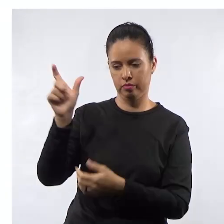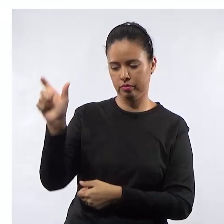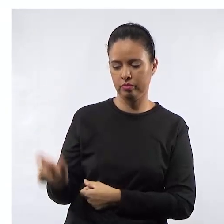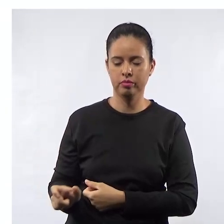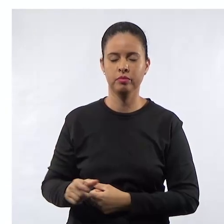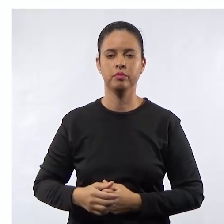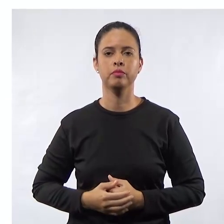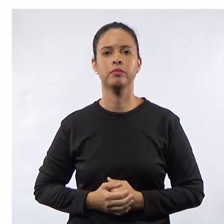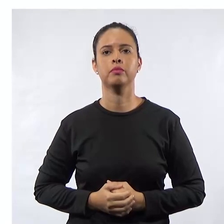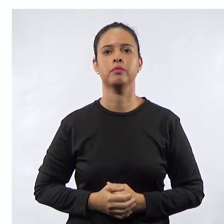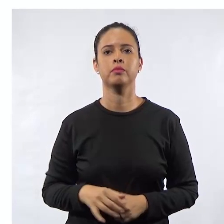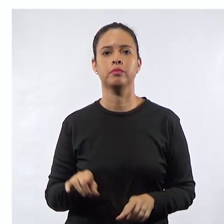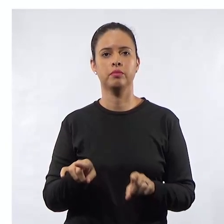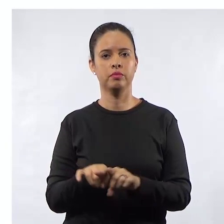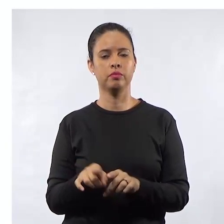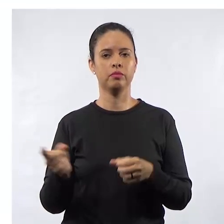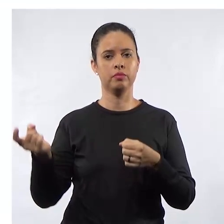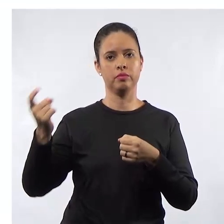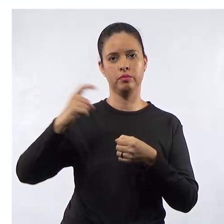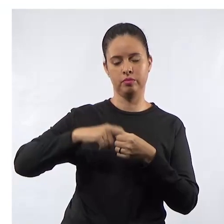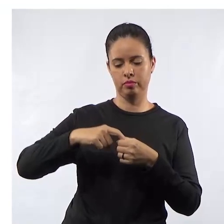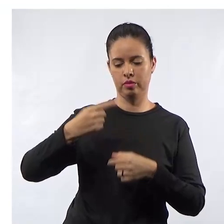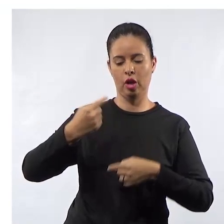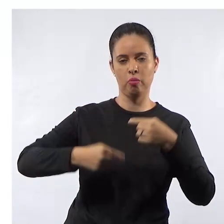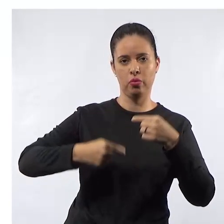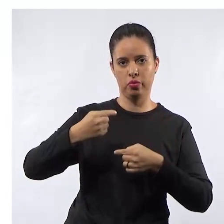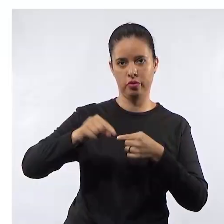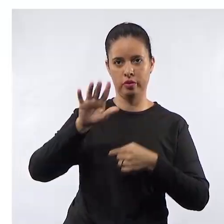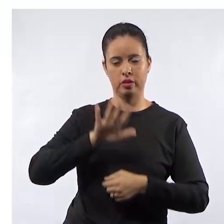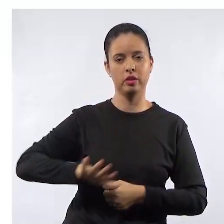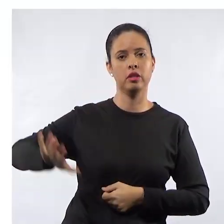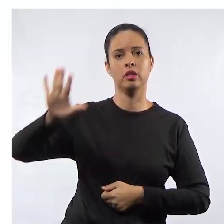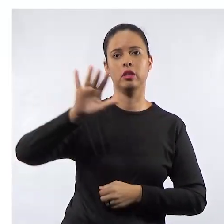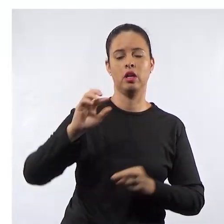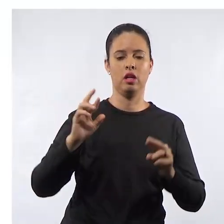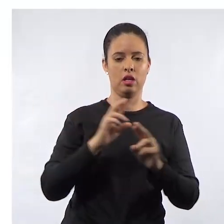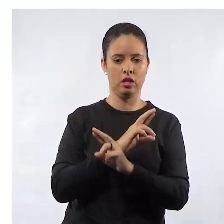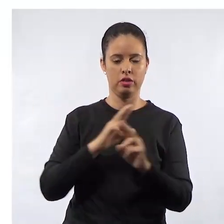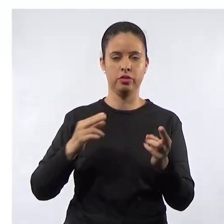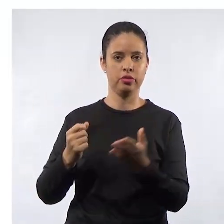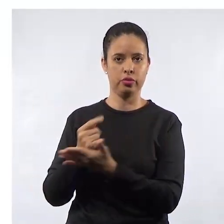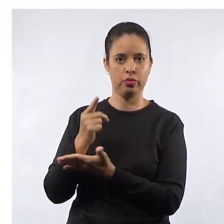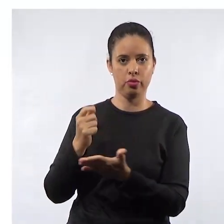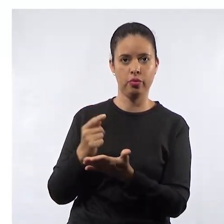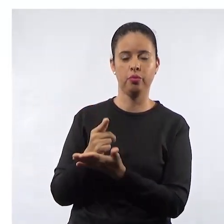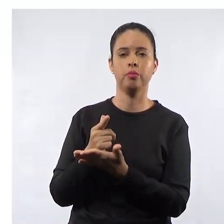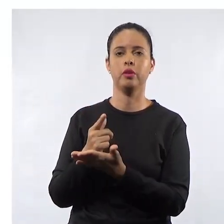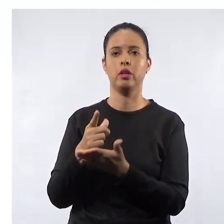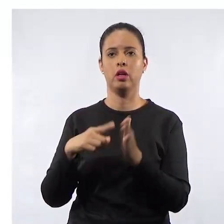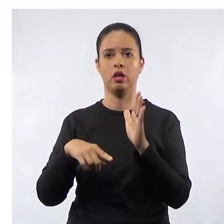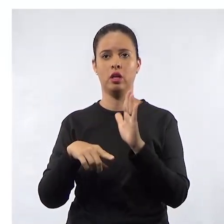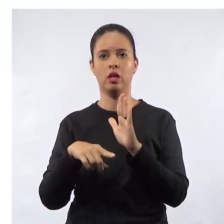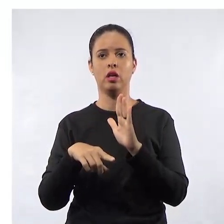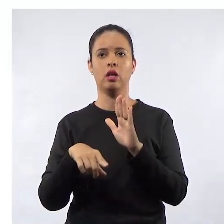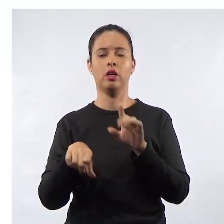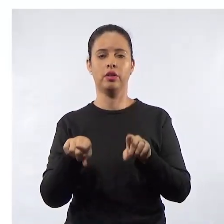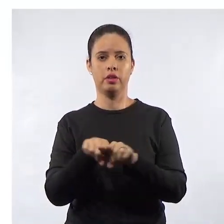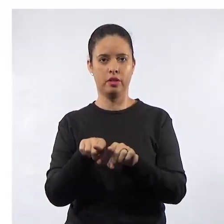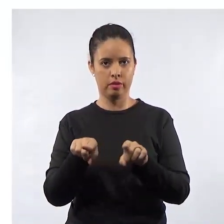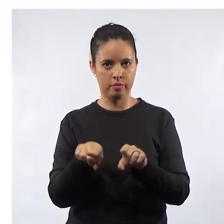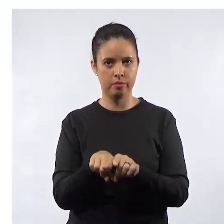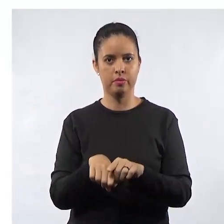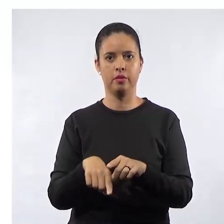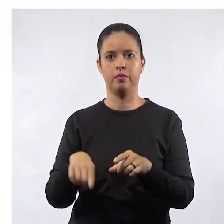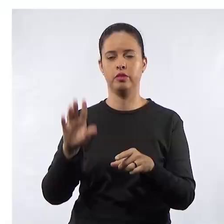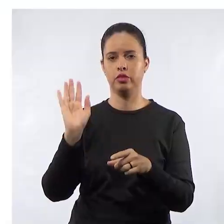certo? E aqui ainda voltando para a Política Nacional de Relações de Consumo,